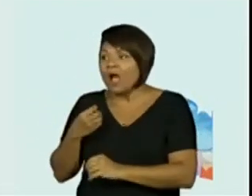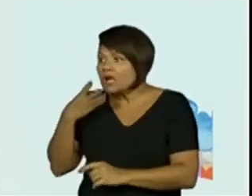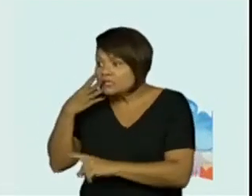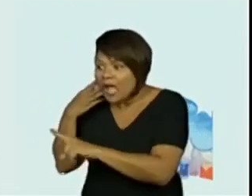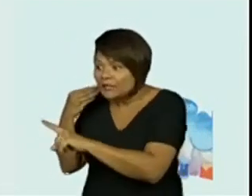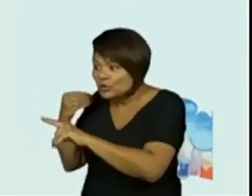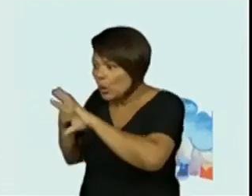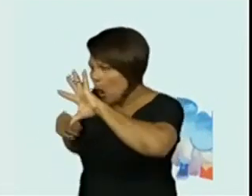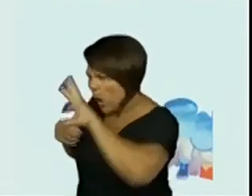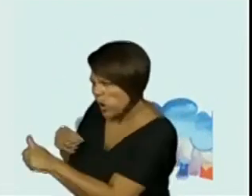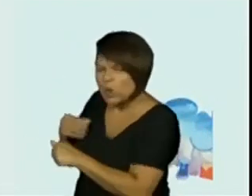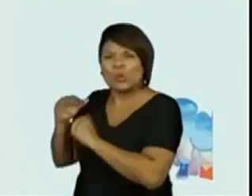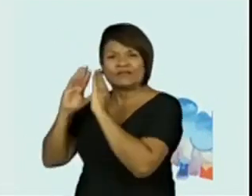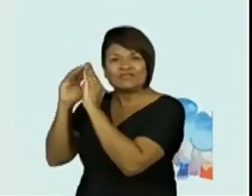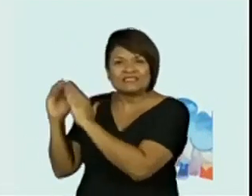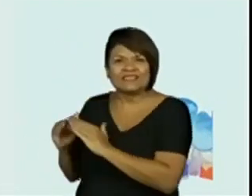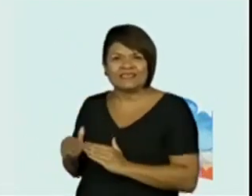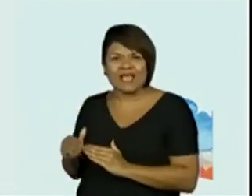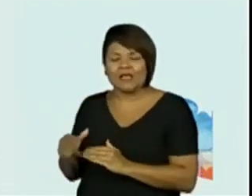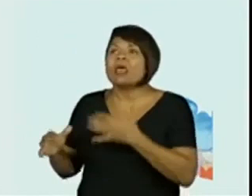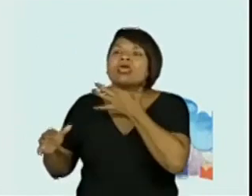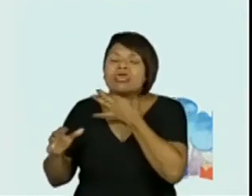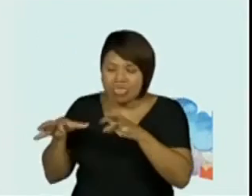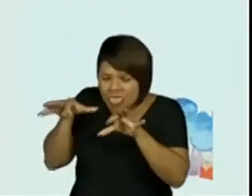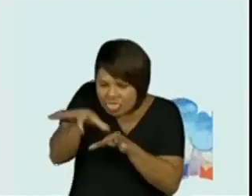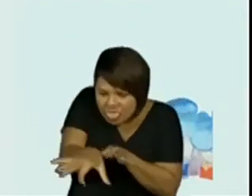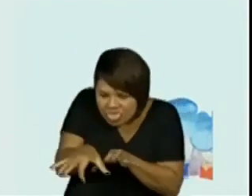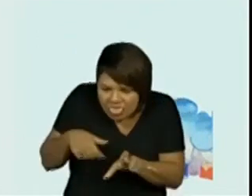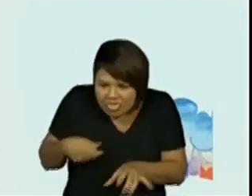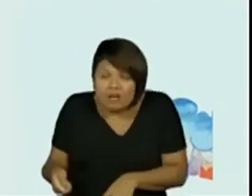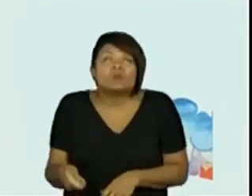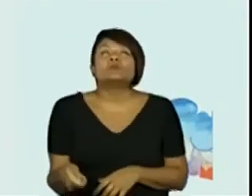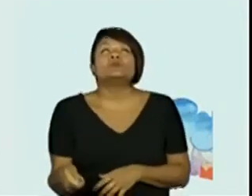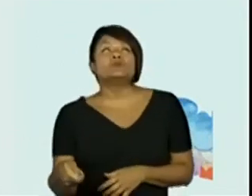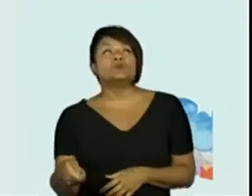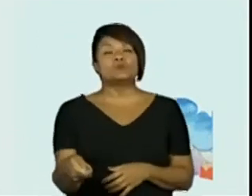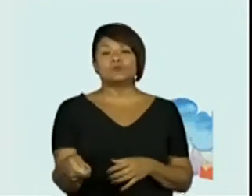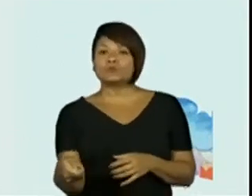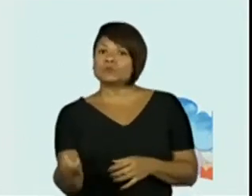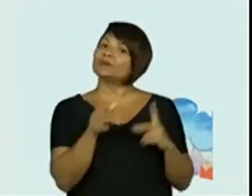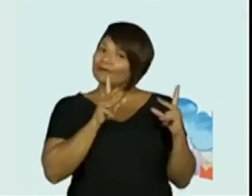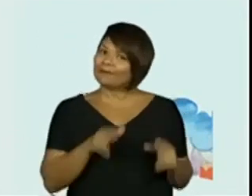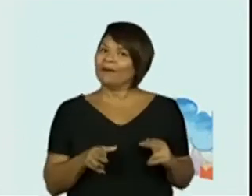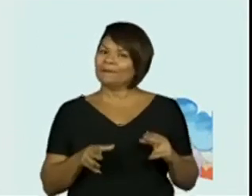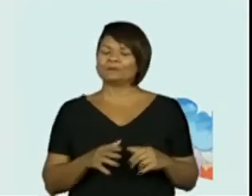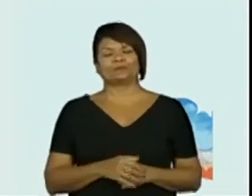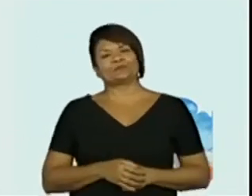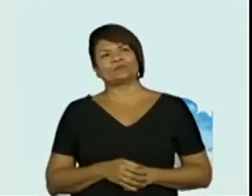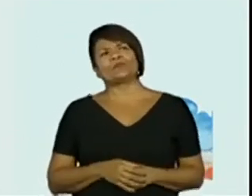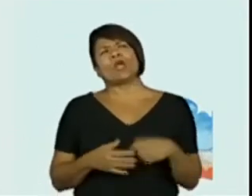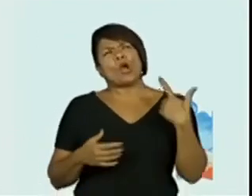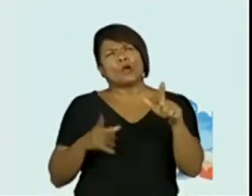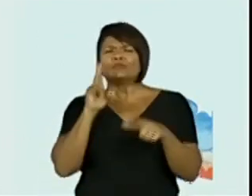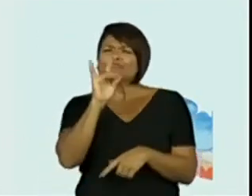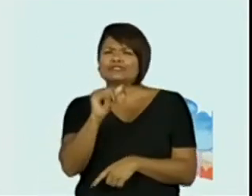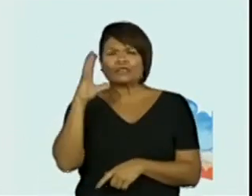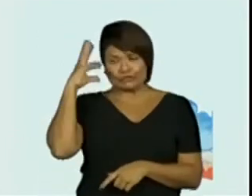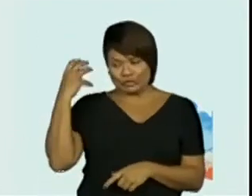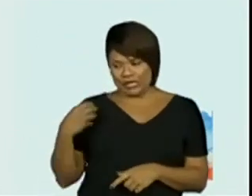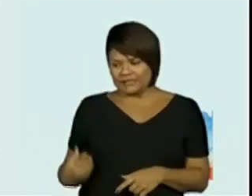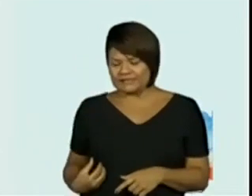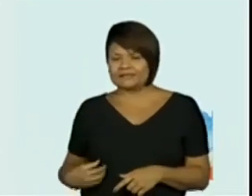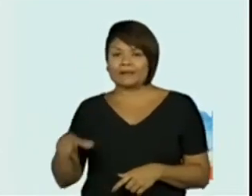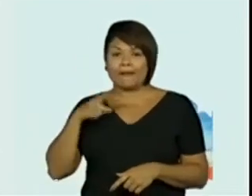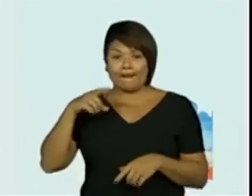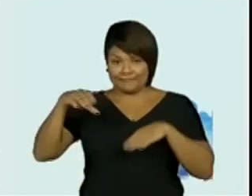coleira no bicho que tinha. Uma outra vez, Doralice apareceu com um pé de sapato de cada cor.